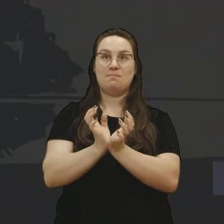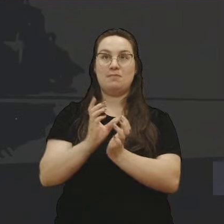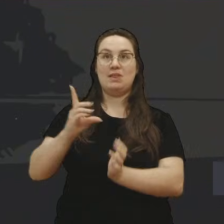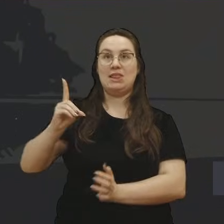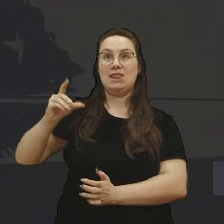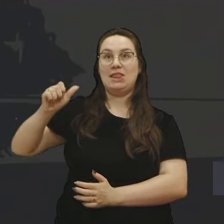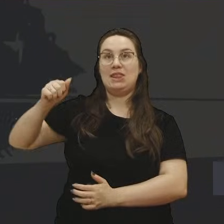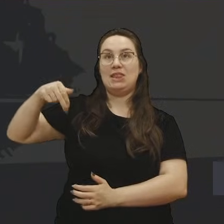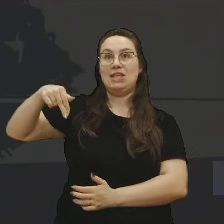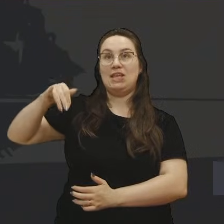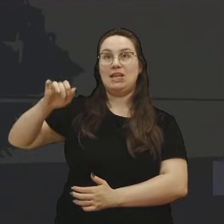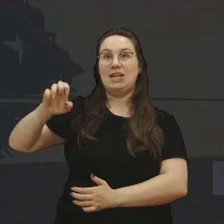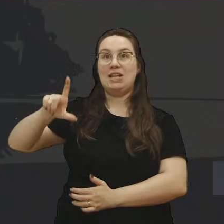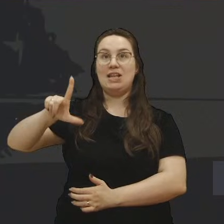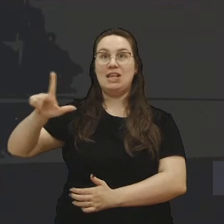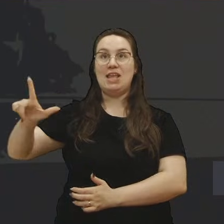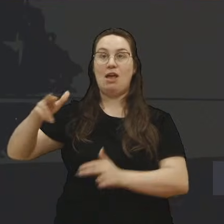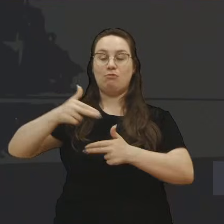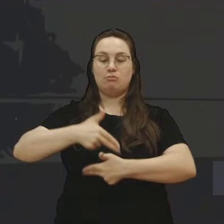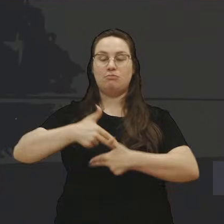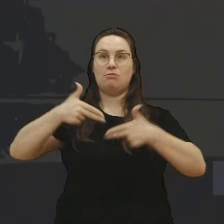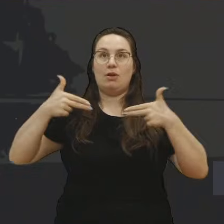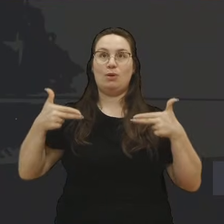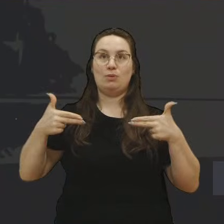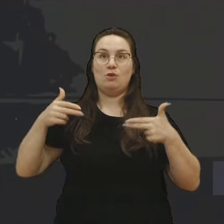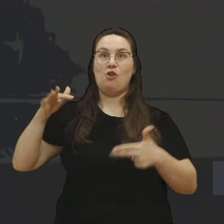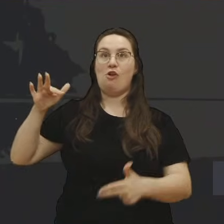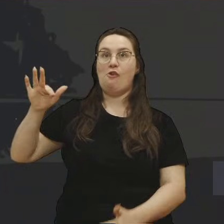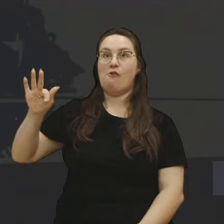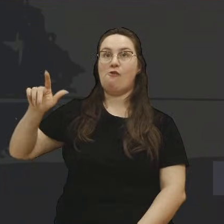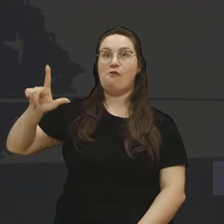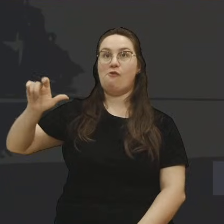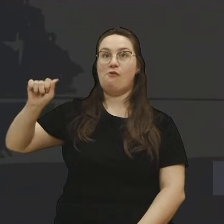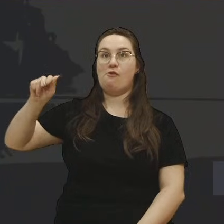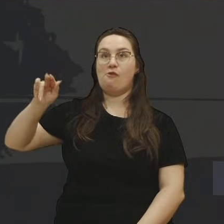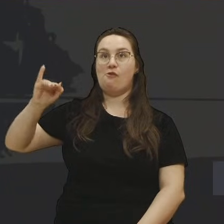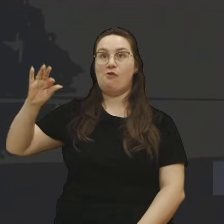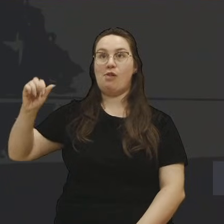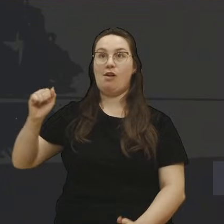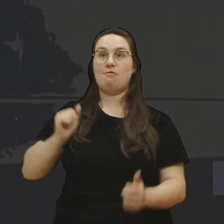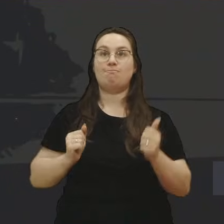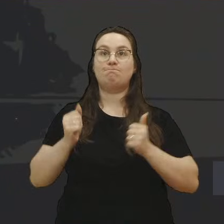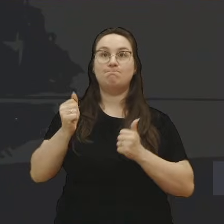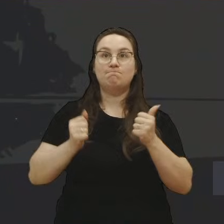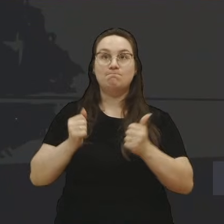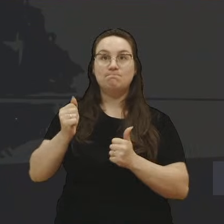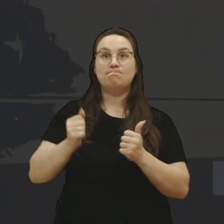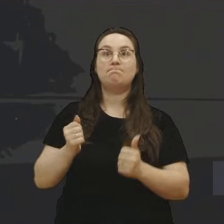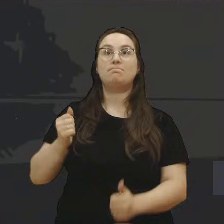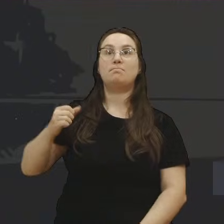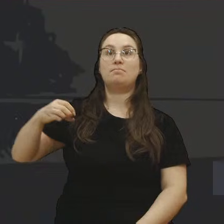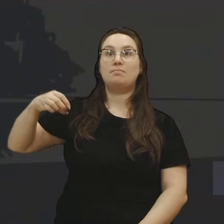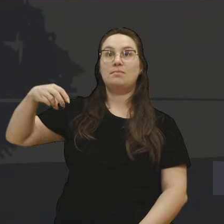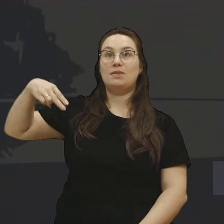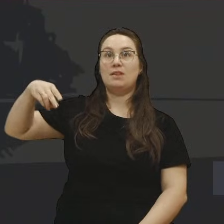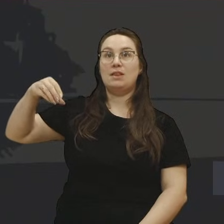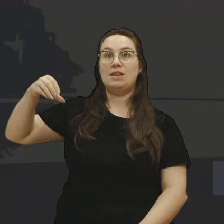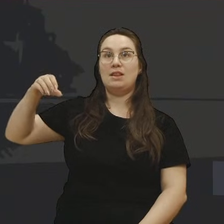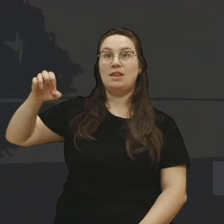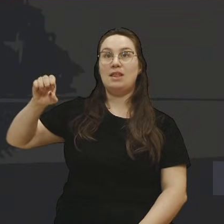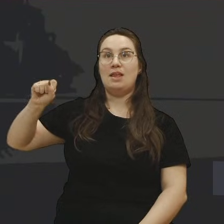Daniel Brisotto, do Taekwondo. Flávio Gomes de Lima, do atletismo corrida. Noeslen Lima,